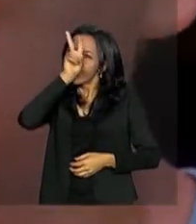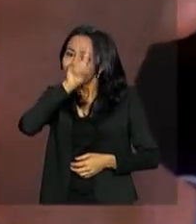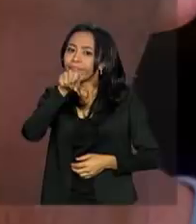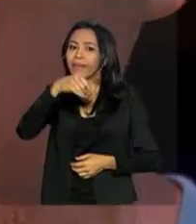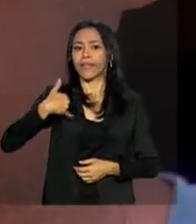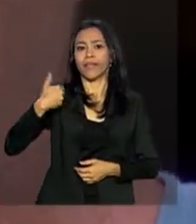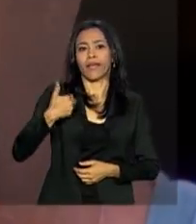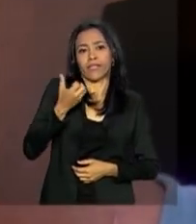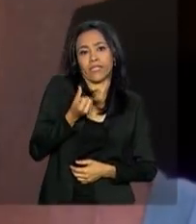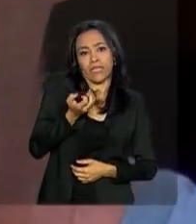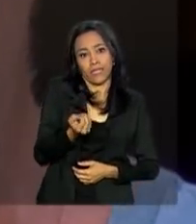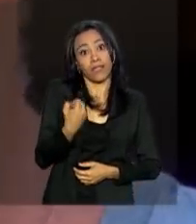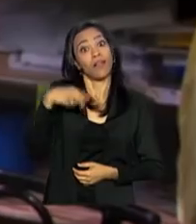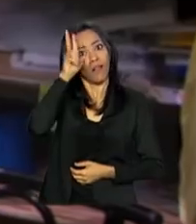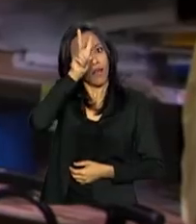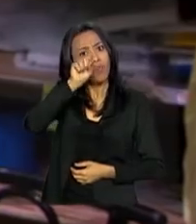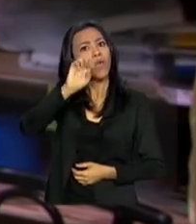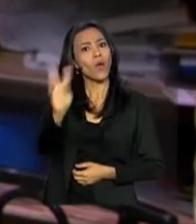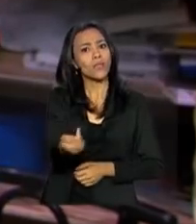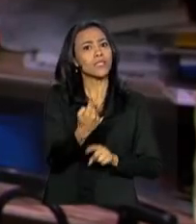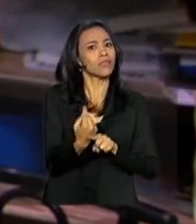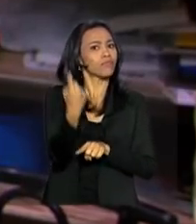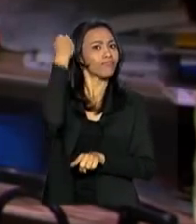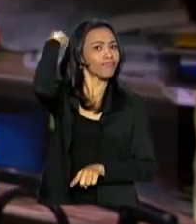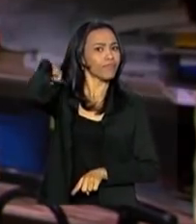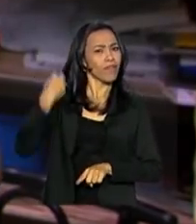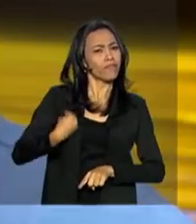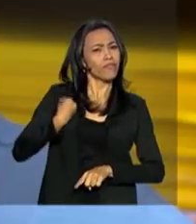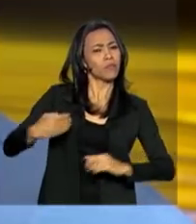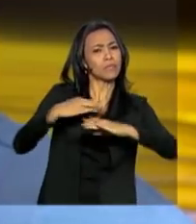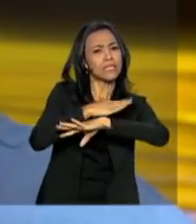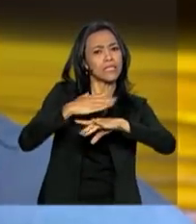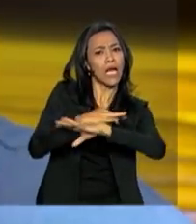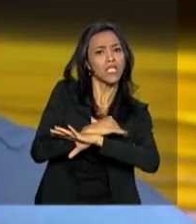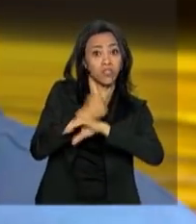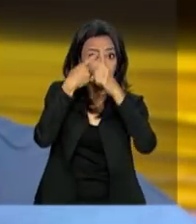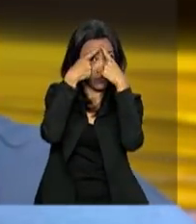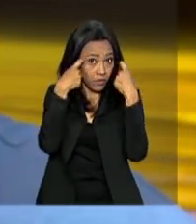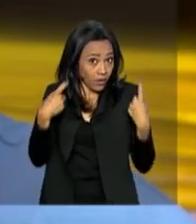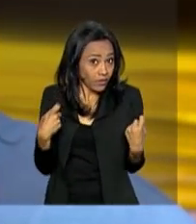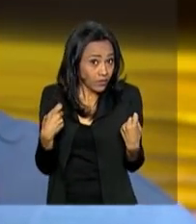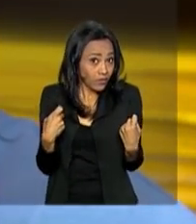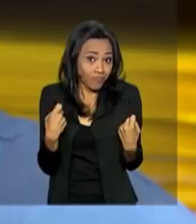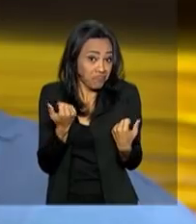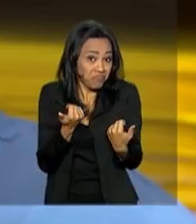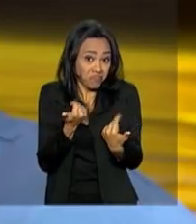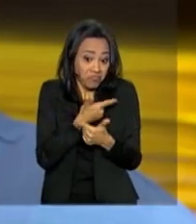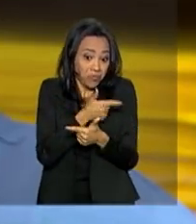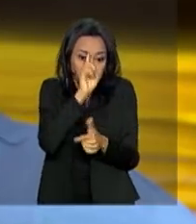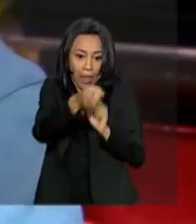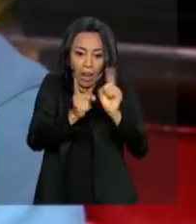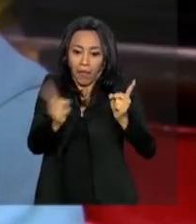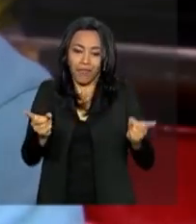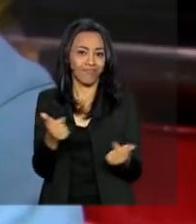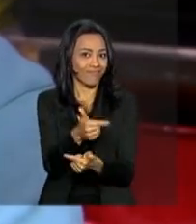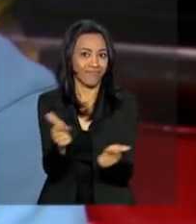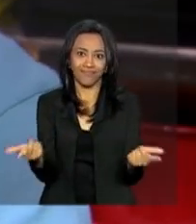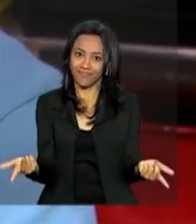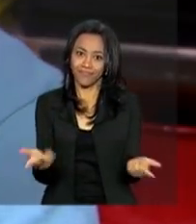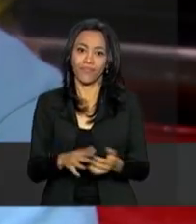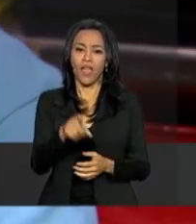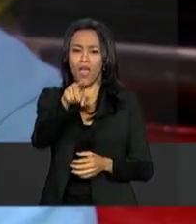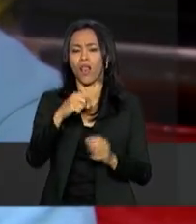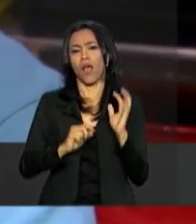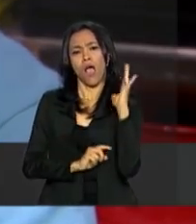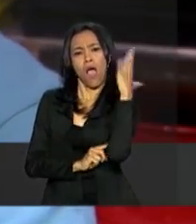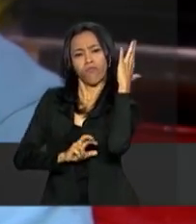ele recorda com nostalgia como era viver em uma cidade onde a violência não ditava as regras. Nós subíamos em árvore,